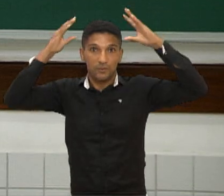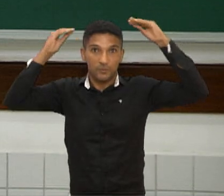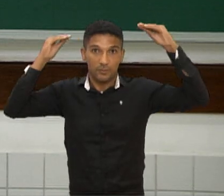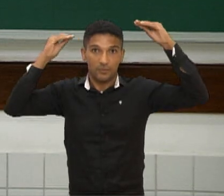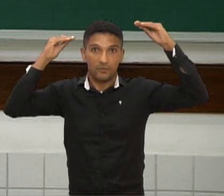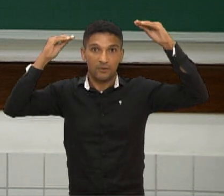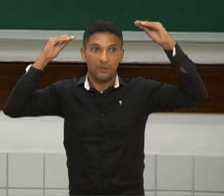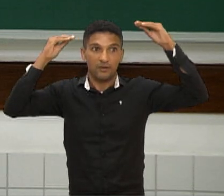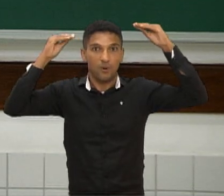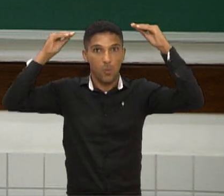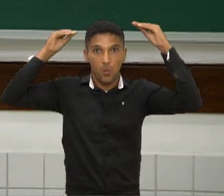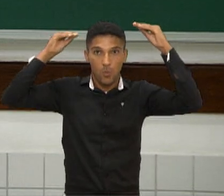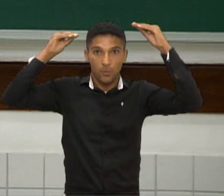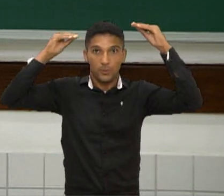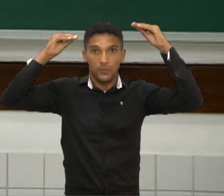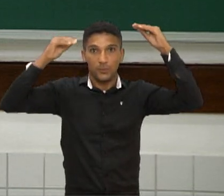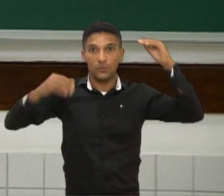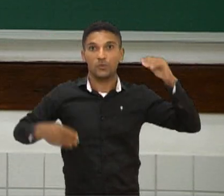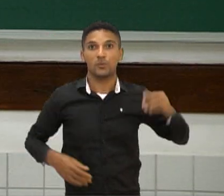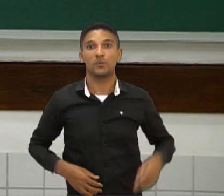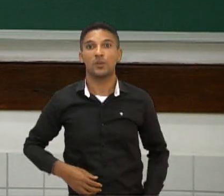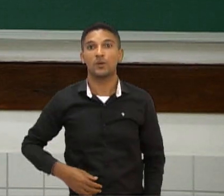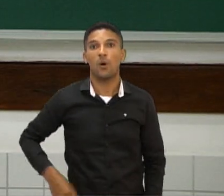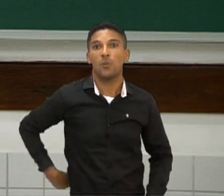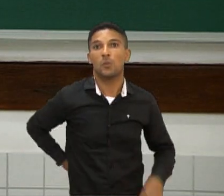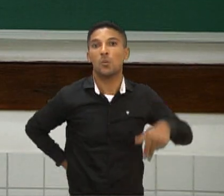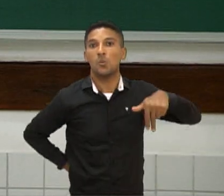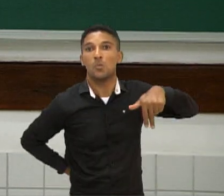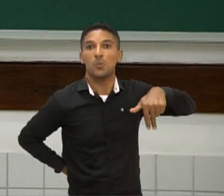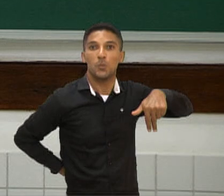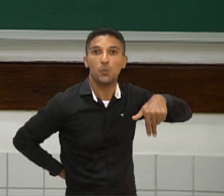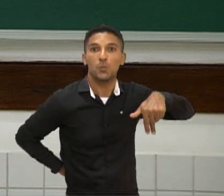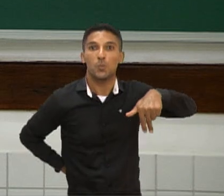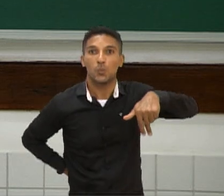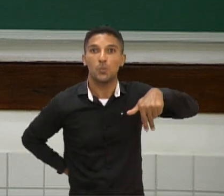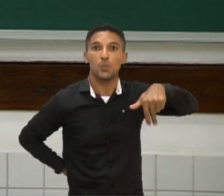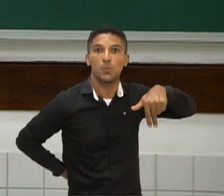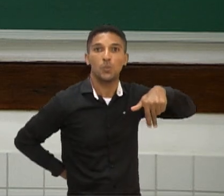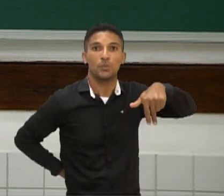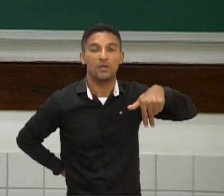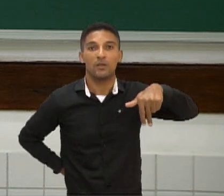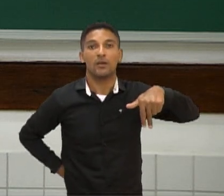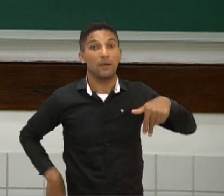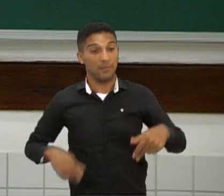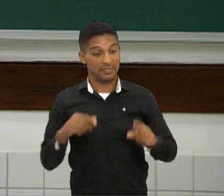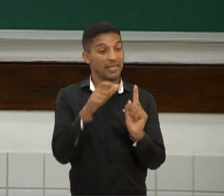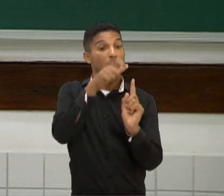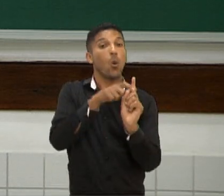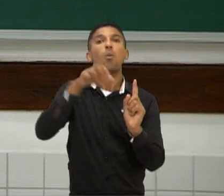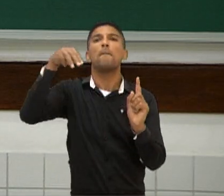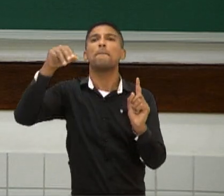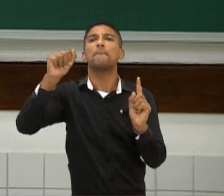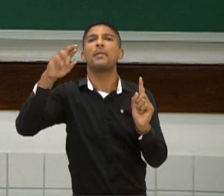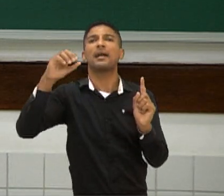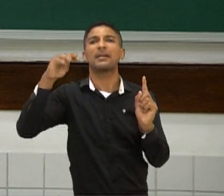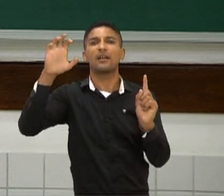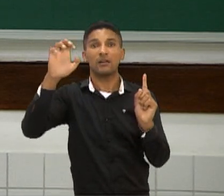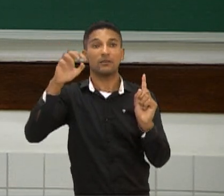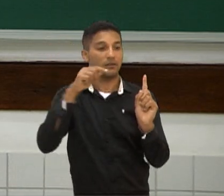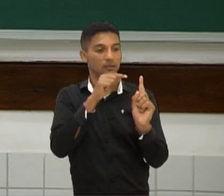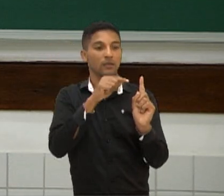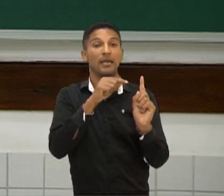cobra, é mentira. Então o povo transformou essa dança que era algo do palácio, algo super